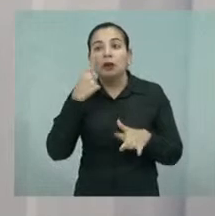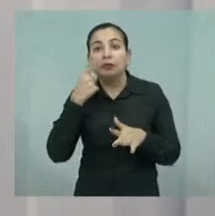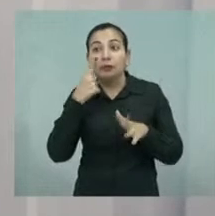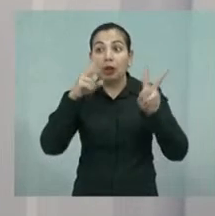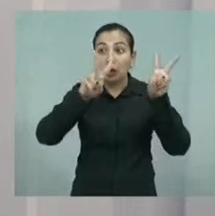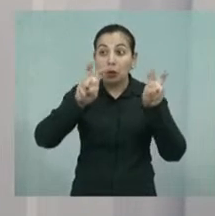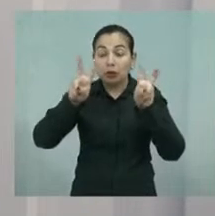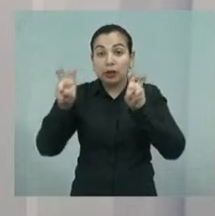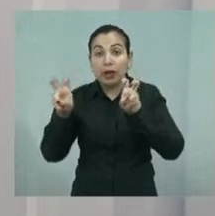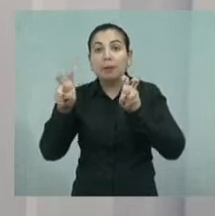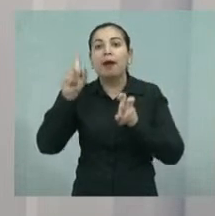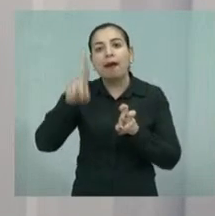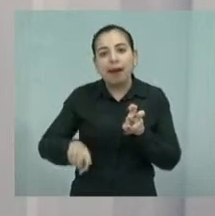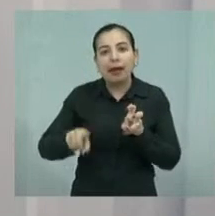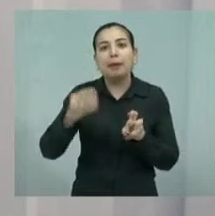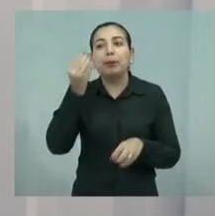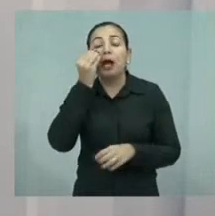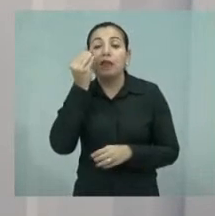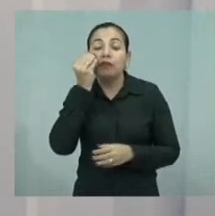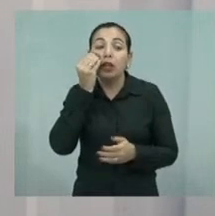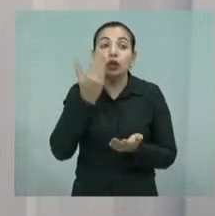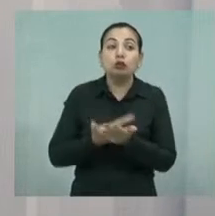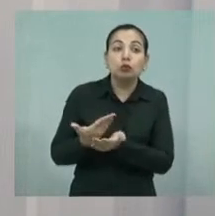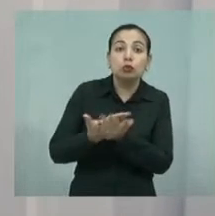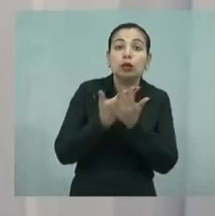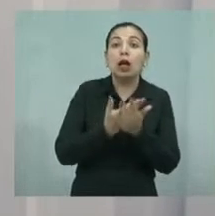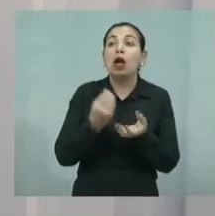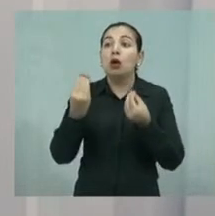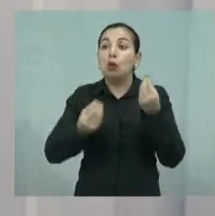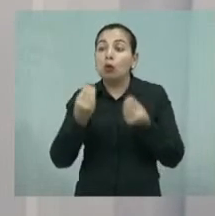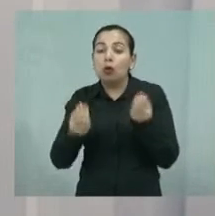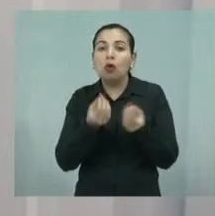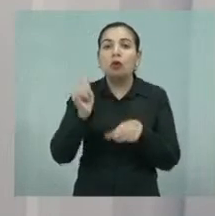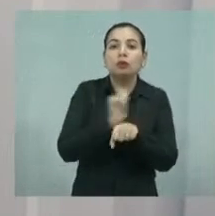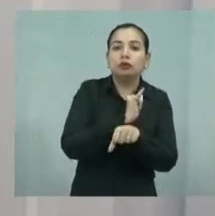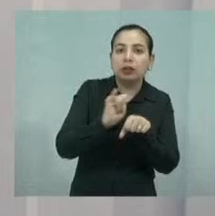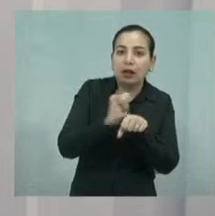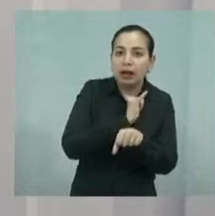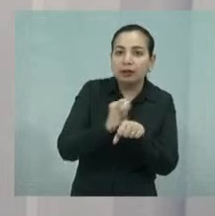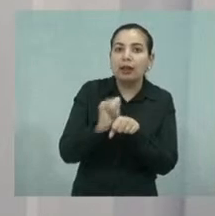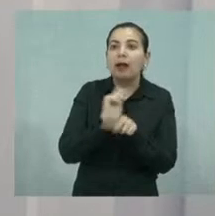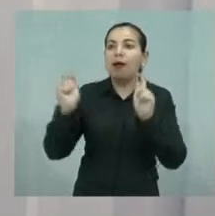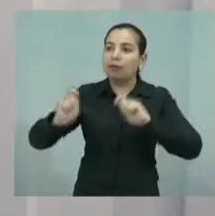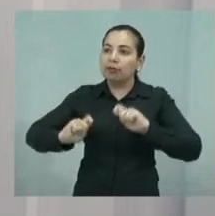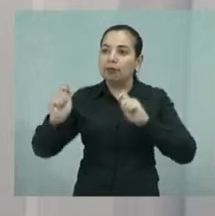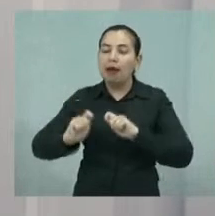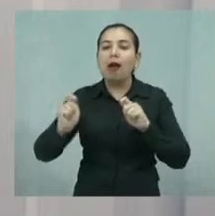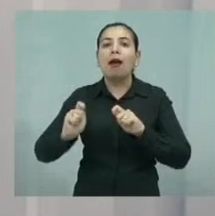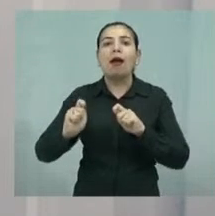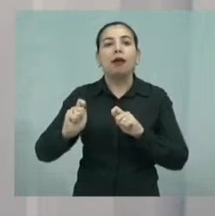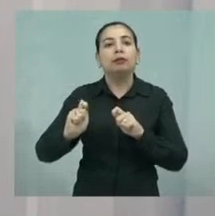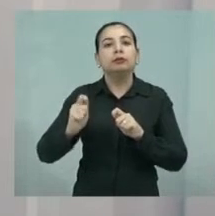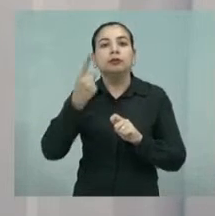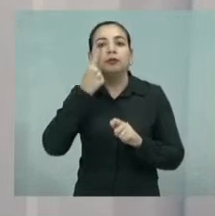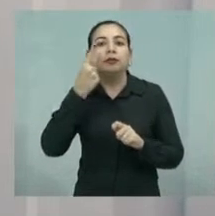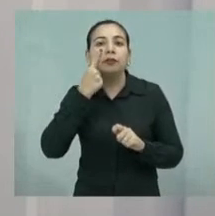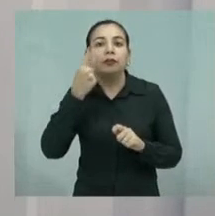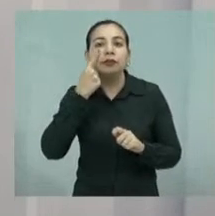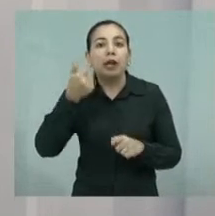temas é realmente trazer não só atrativos no que tange aos investimentos, como também